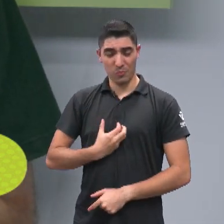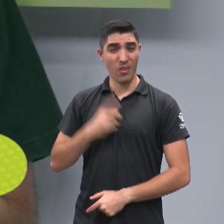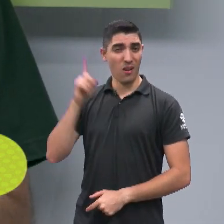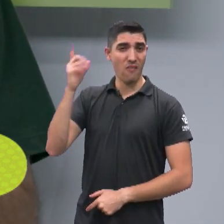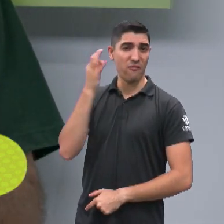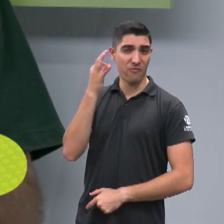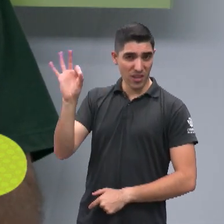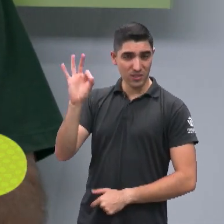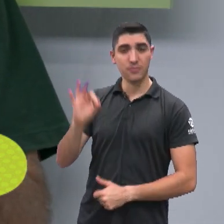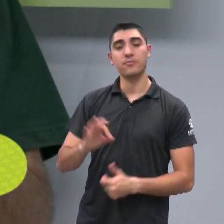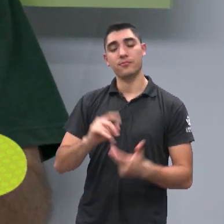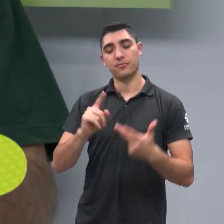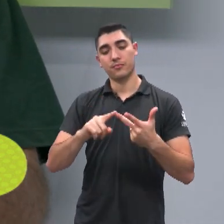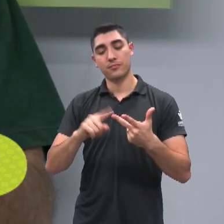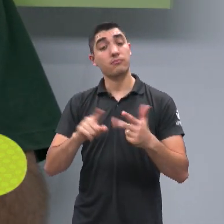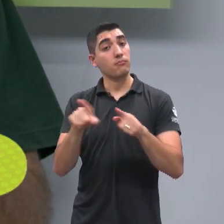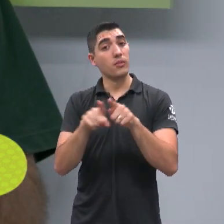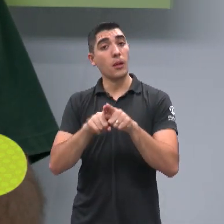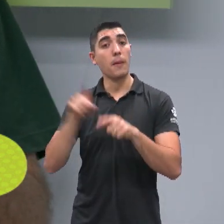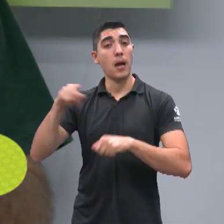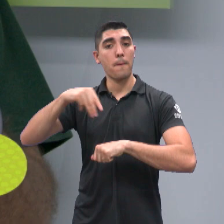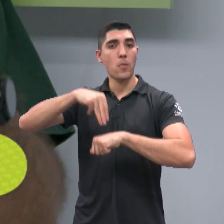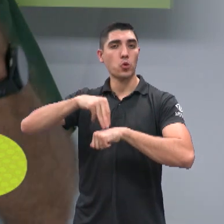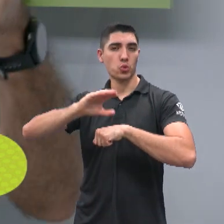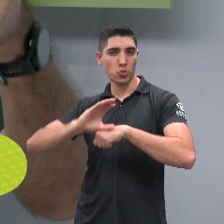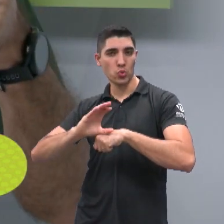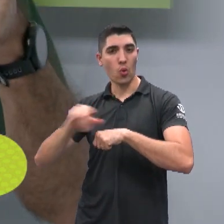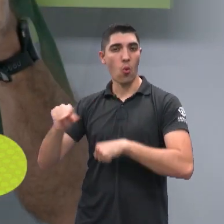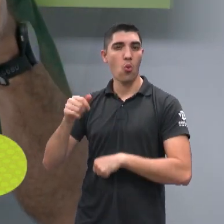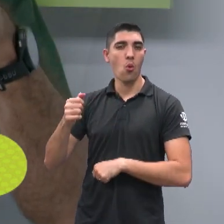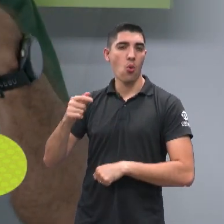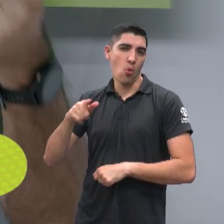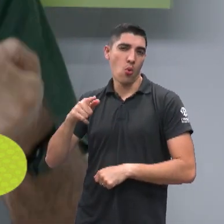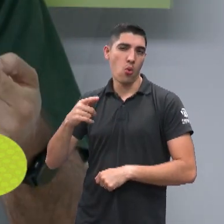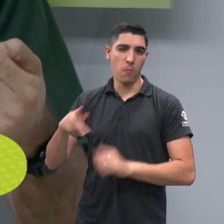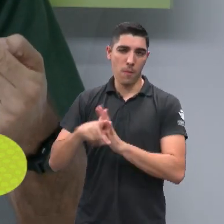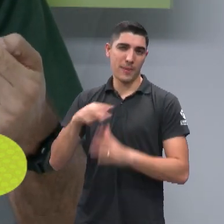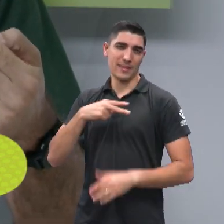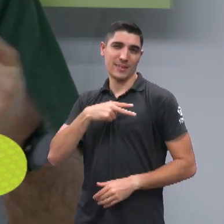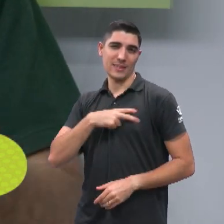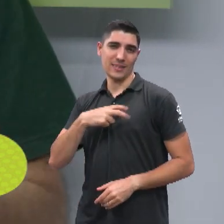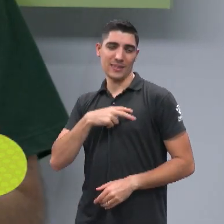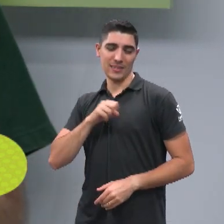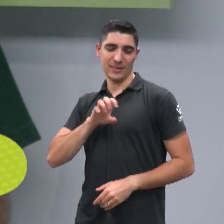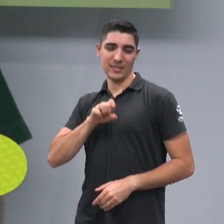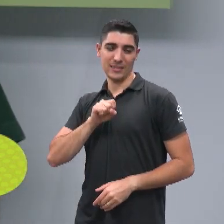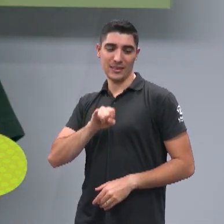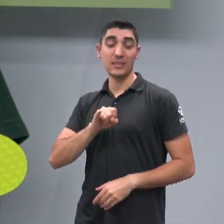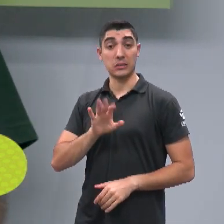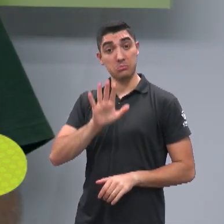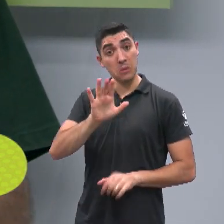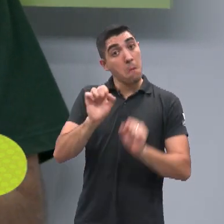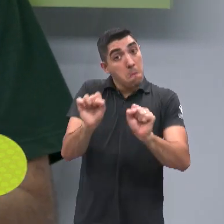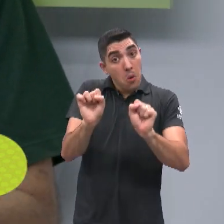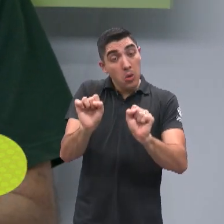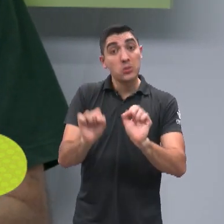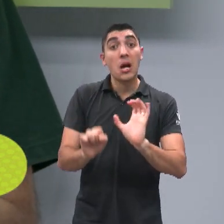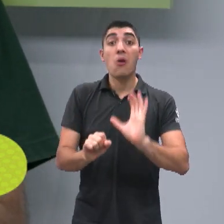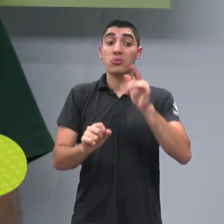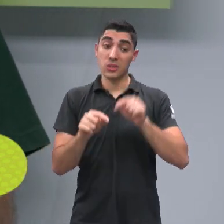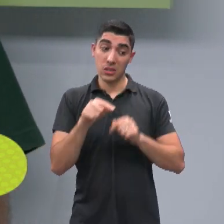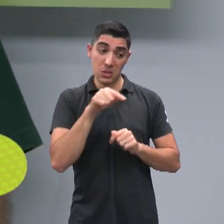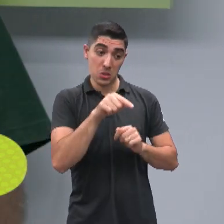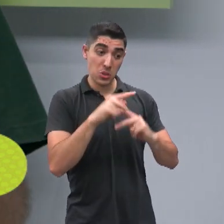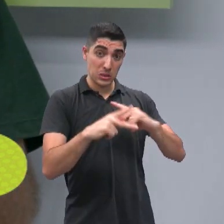SESI, né? Então, talvez aí pode ser que São José cruze com esse time japonês ou com o SESI numa possível